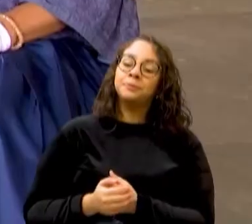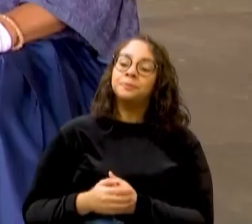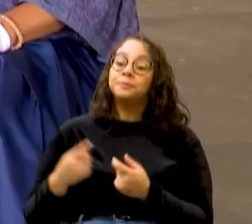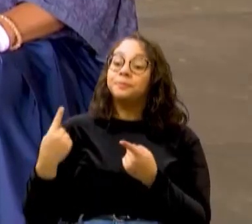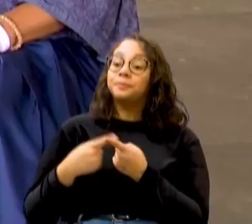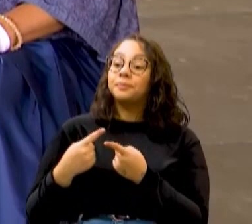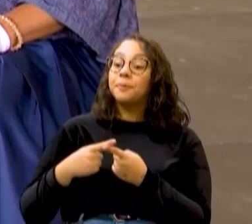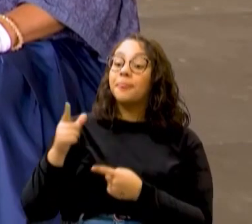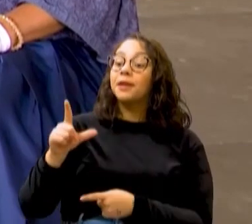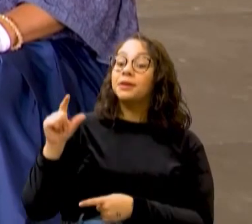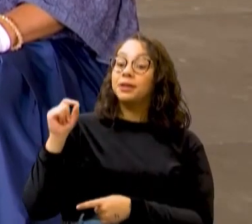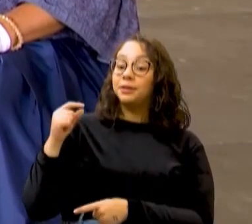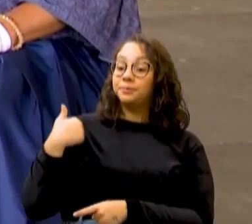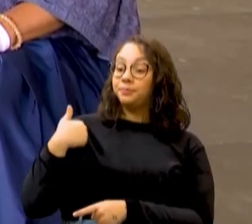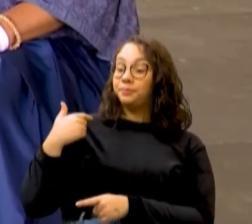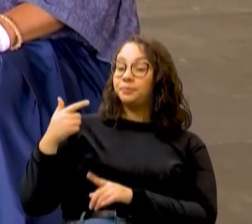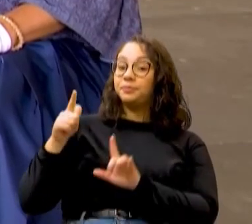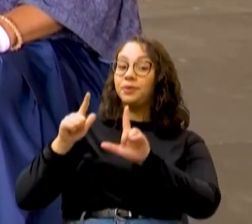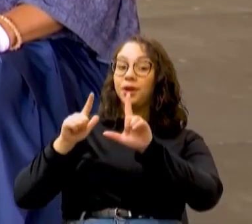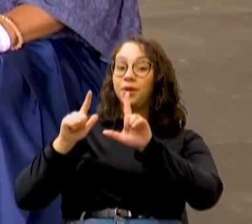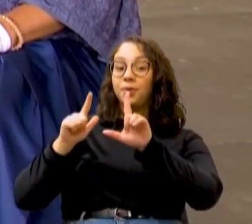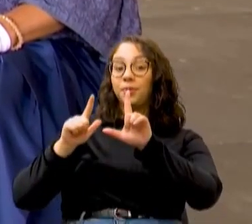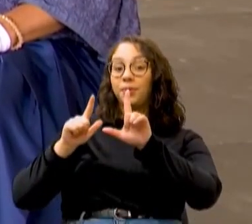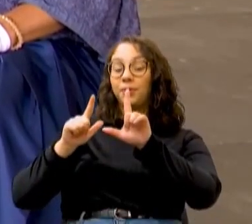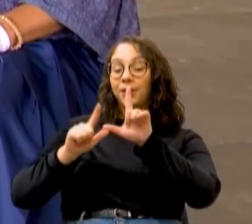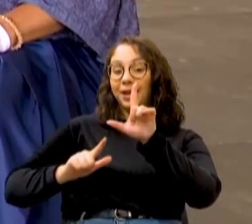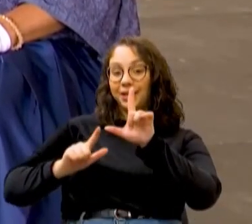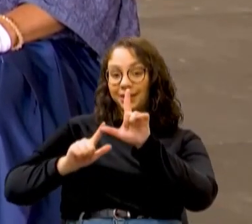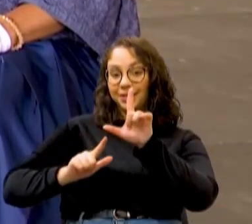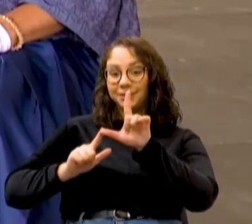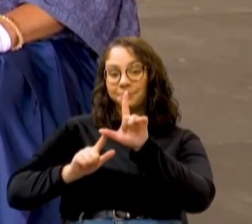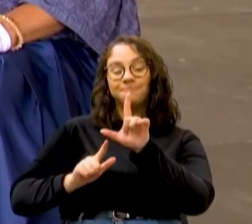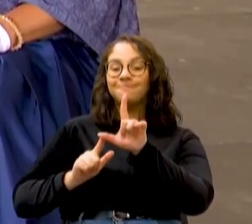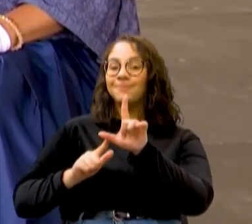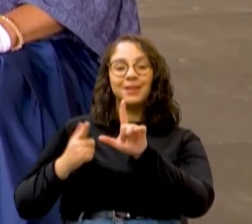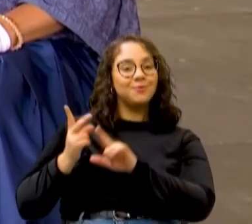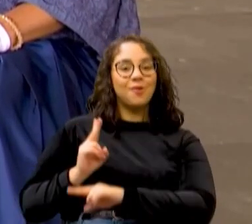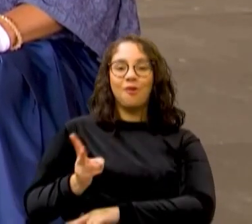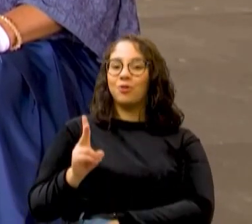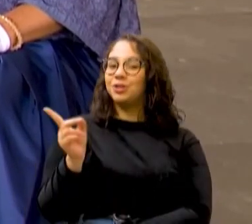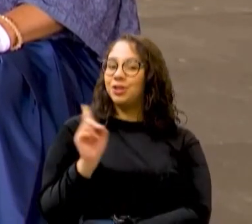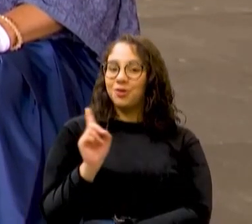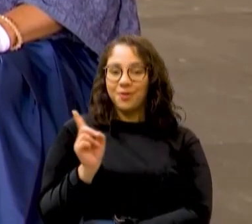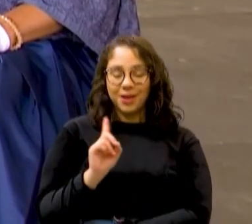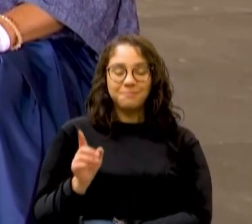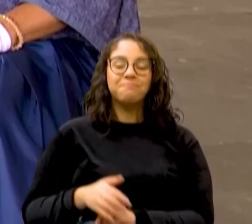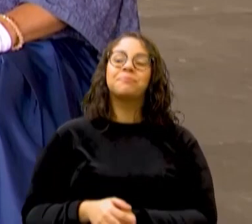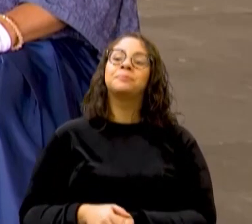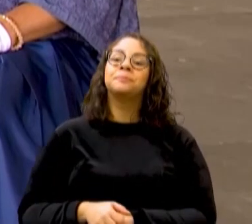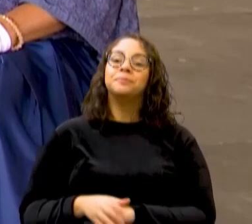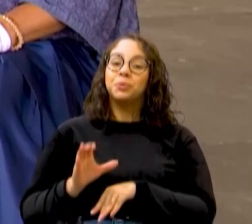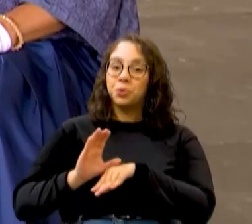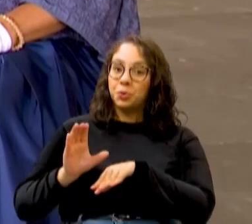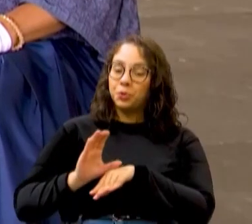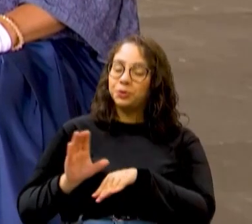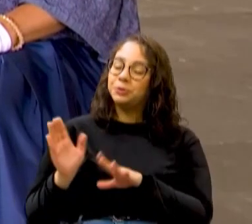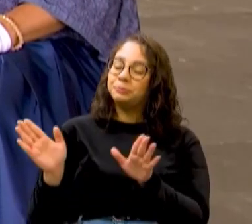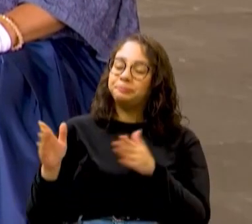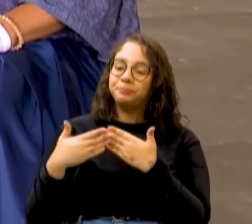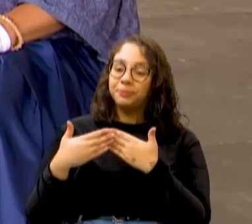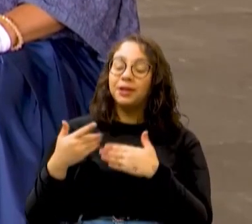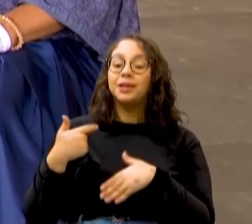porque que eu escolhi Na verdade eu fazia a letras né eu acabei não dando continuidade e